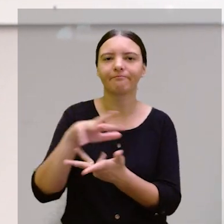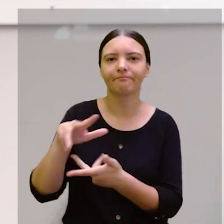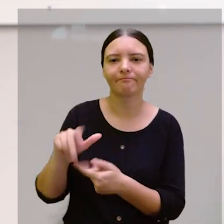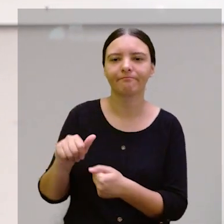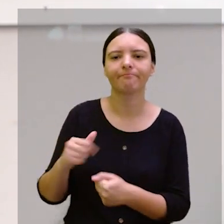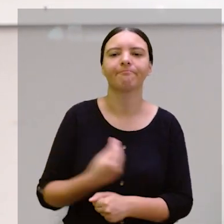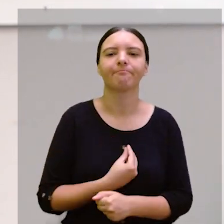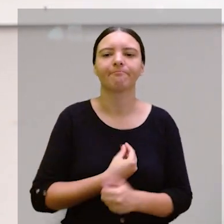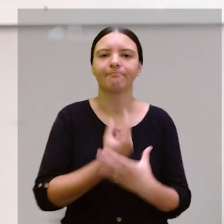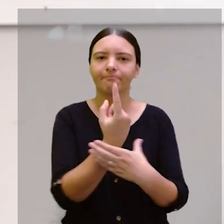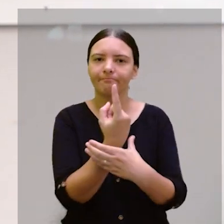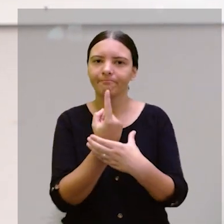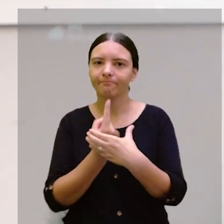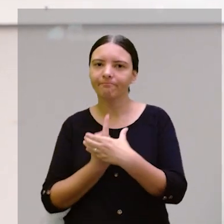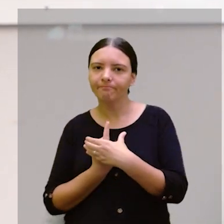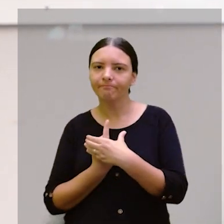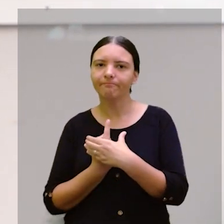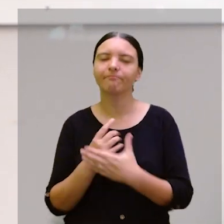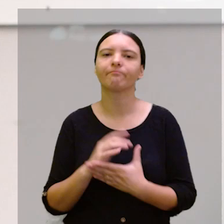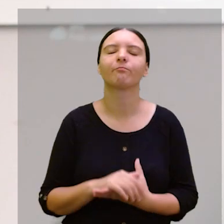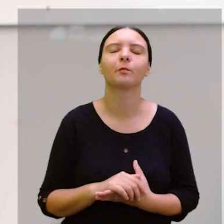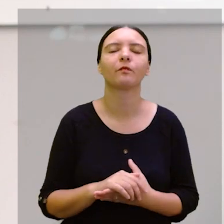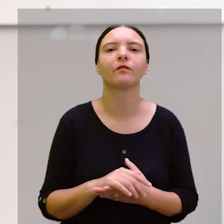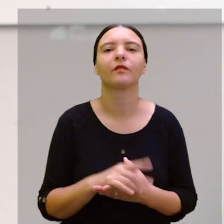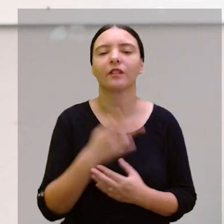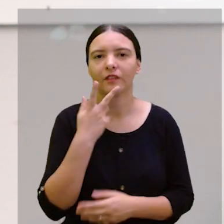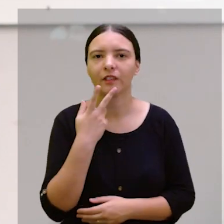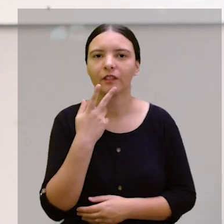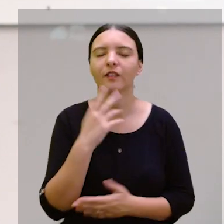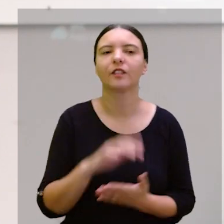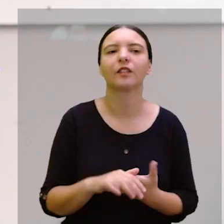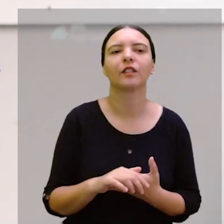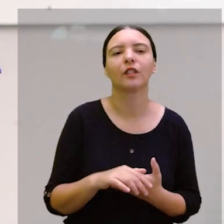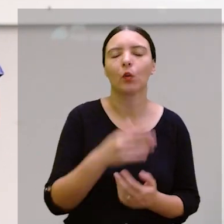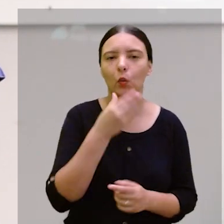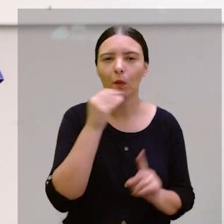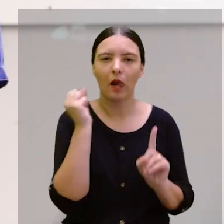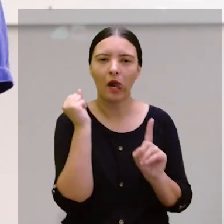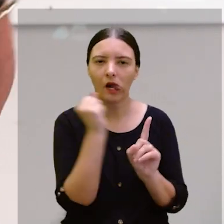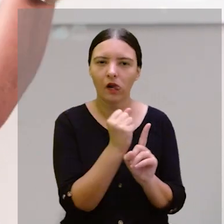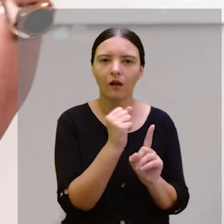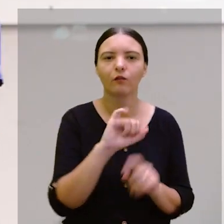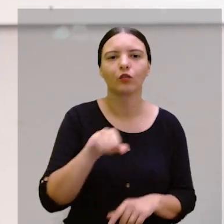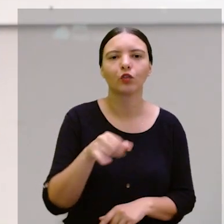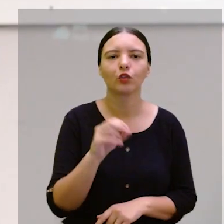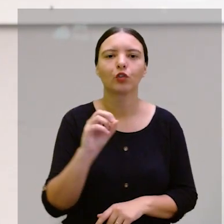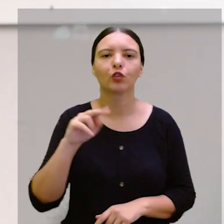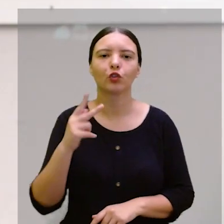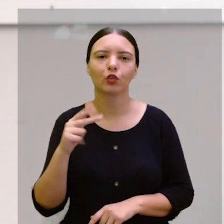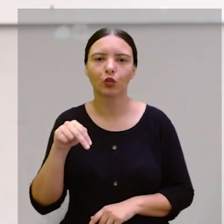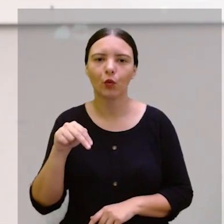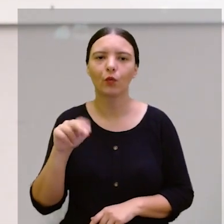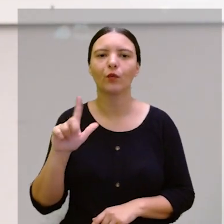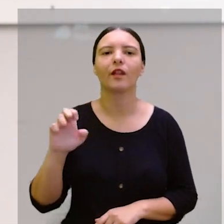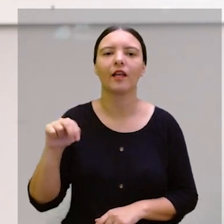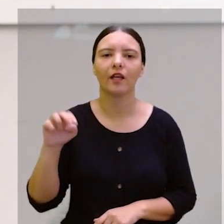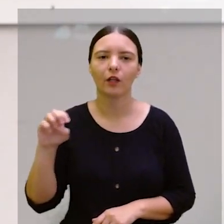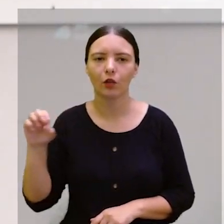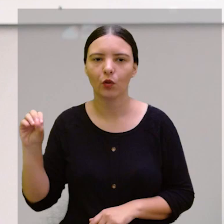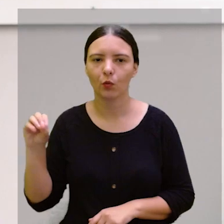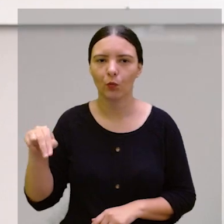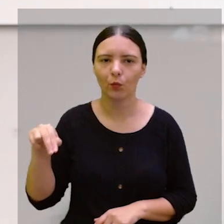muito reclusa. Reza a lenda que Mark Chapman, um assassino de John Lennon, estava lendo esse livro quando